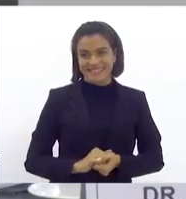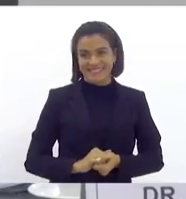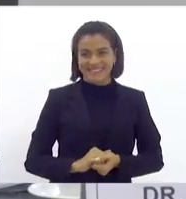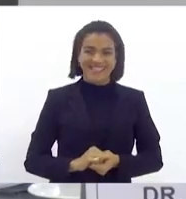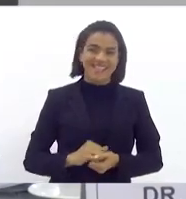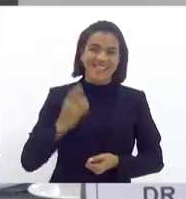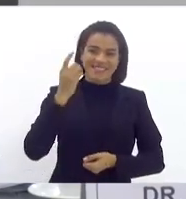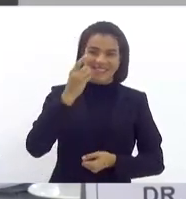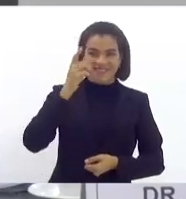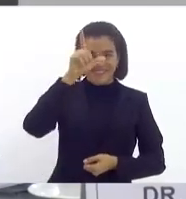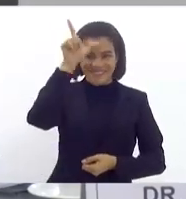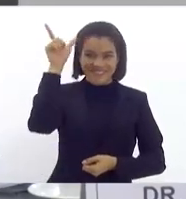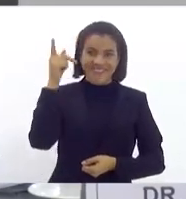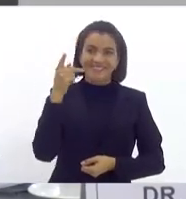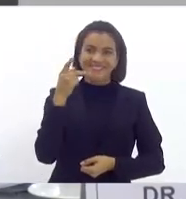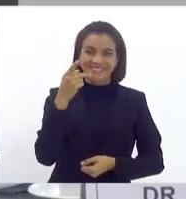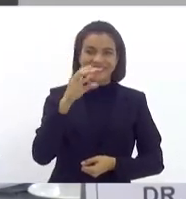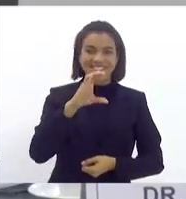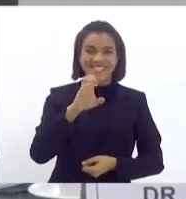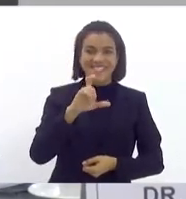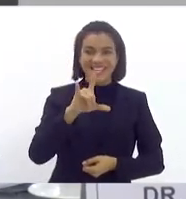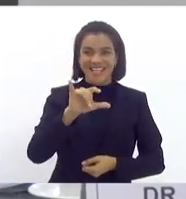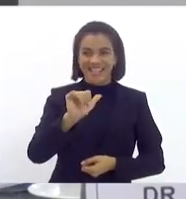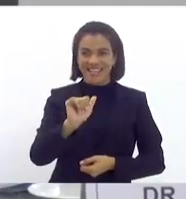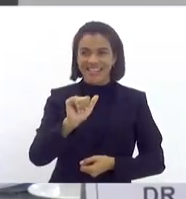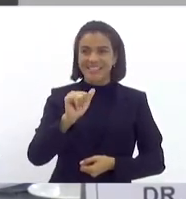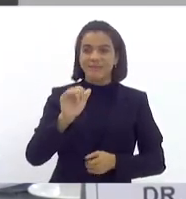Deputado Luiz Paulo, deputada Célia, muito obrigado, deputado Fred.